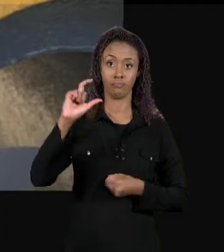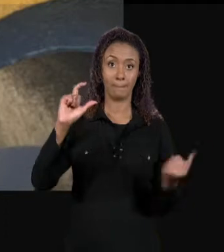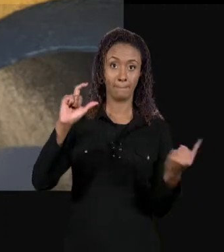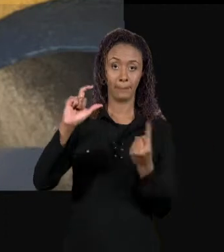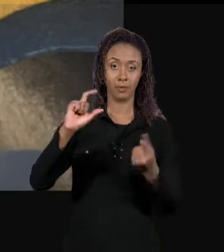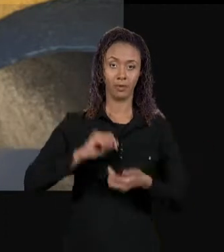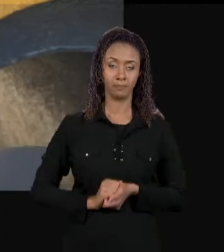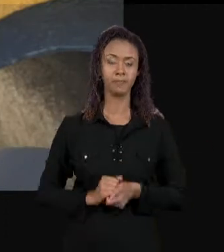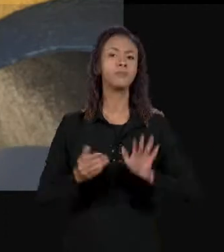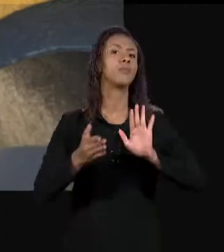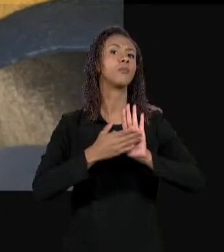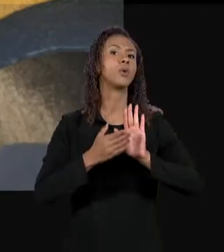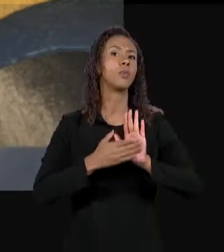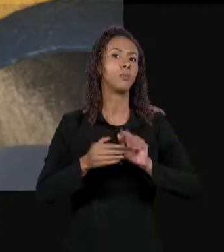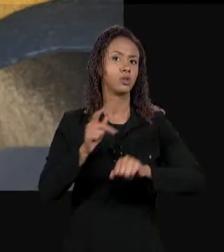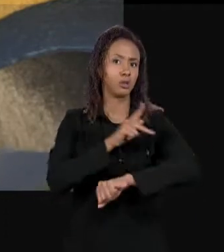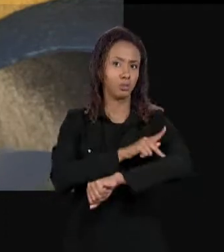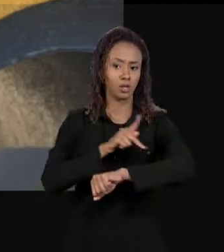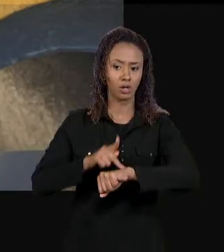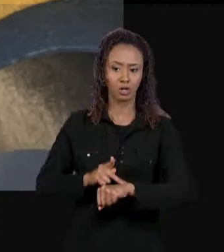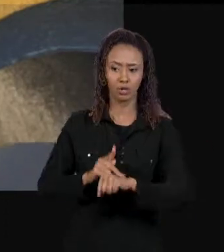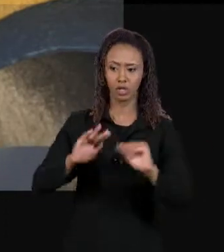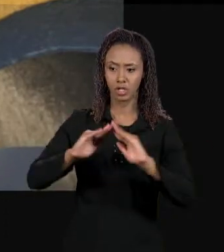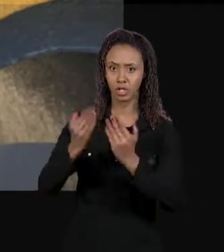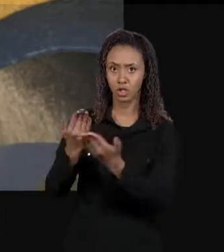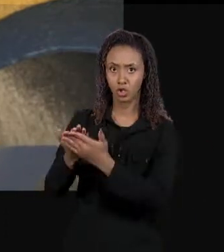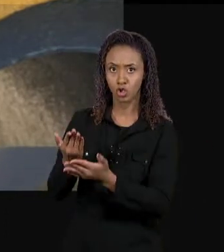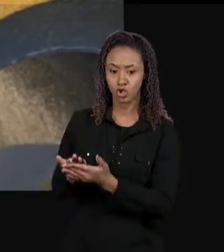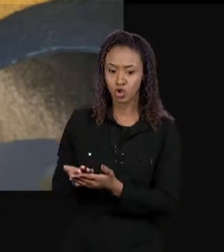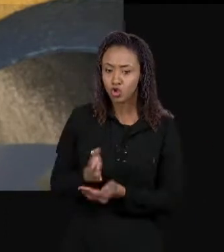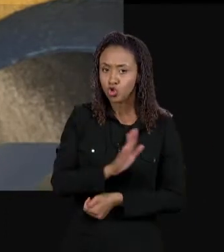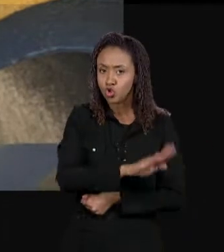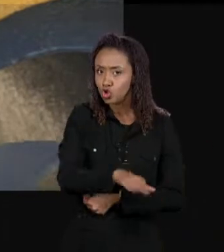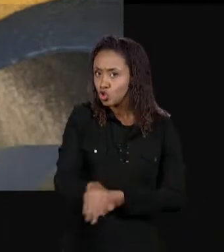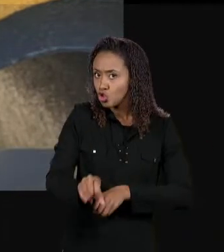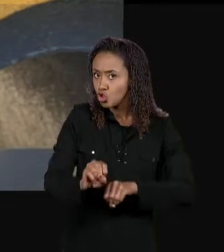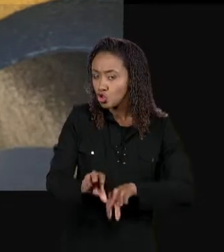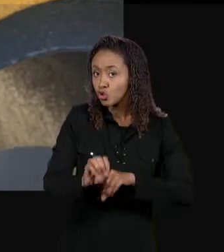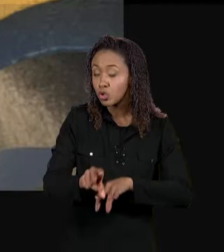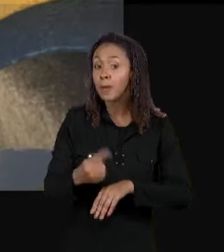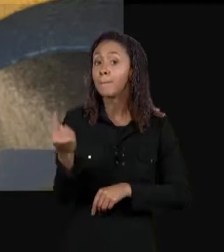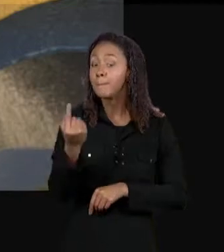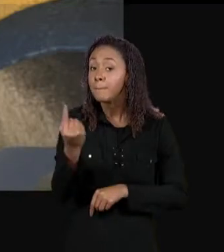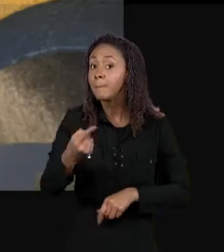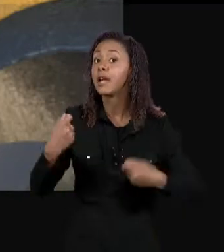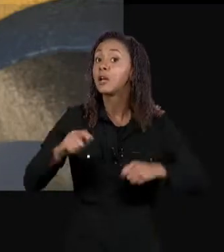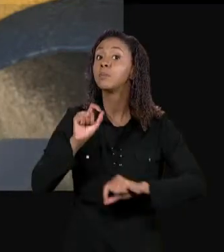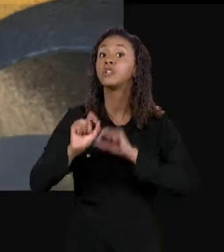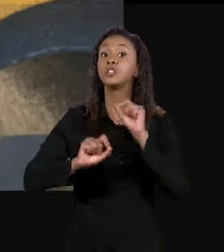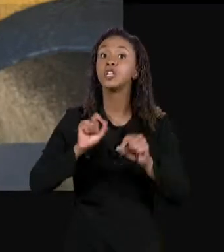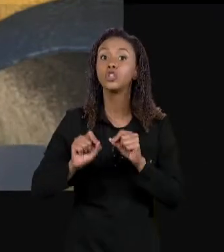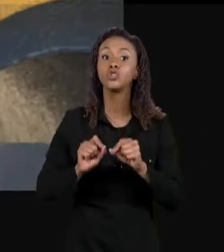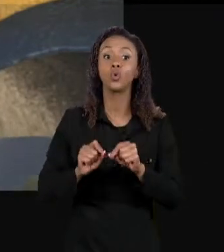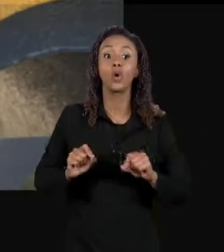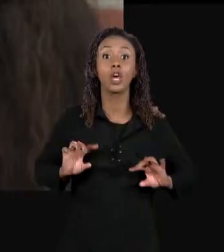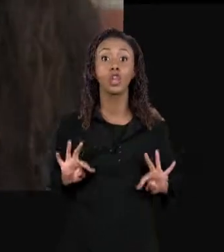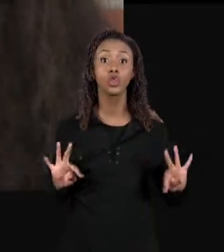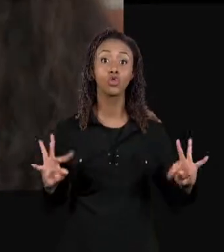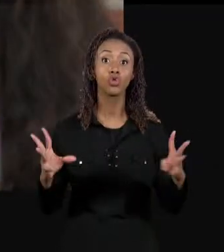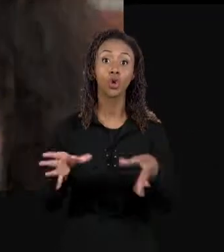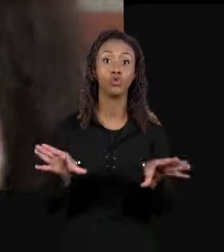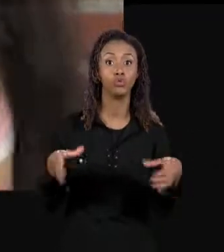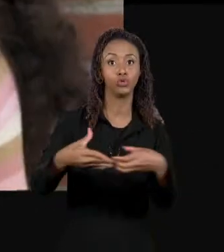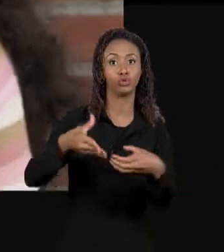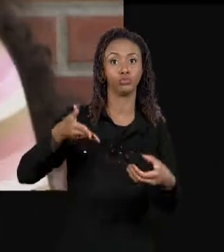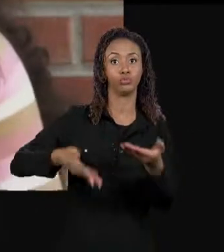propostas pedagógicas das instituições de educação infantil deverão prever condições para o trabalho coletivo e para